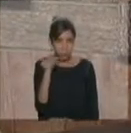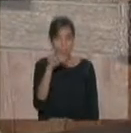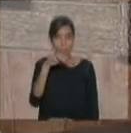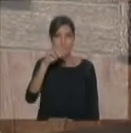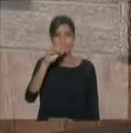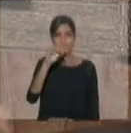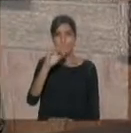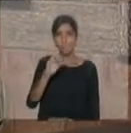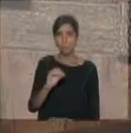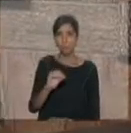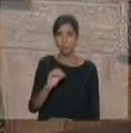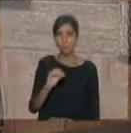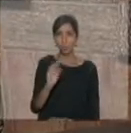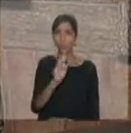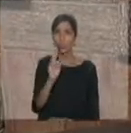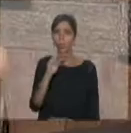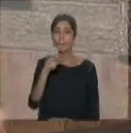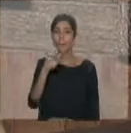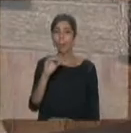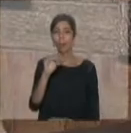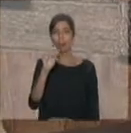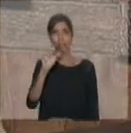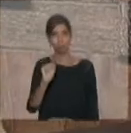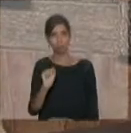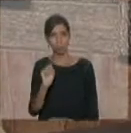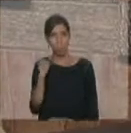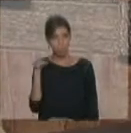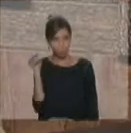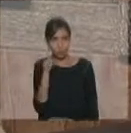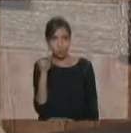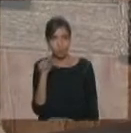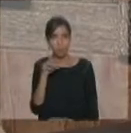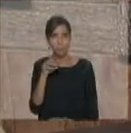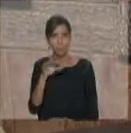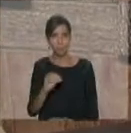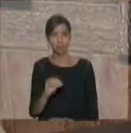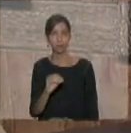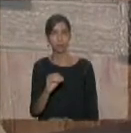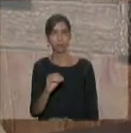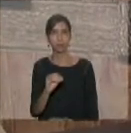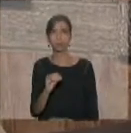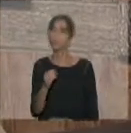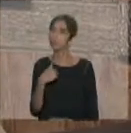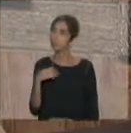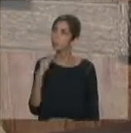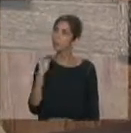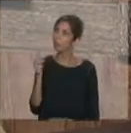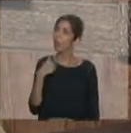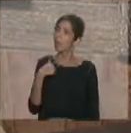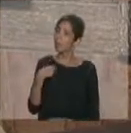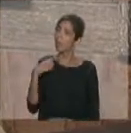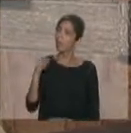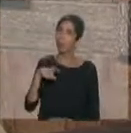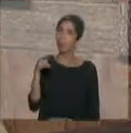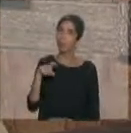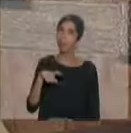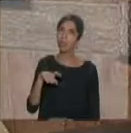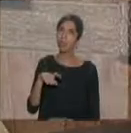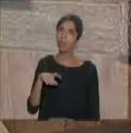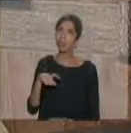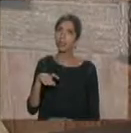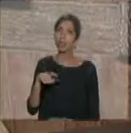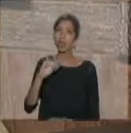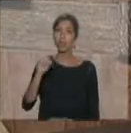Mário? Ele chamava Mário Alves. É você, Mário? Ele disse: sou eu, João. Aí o